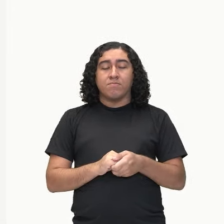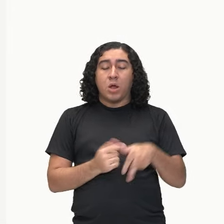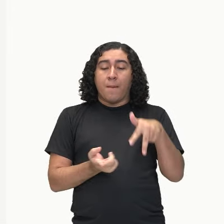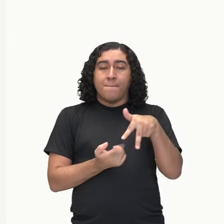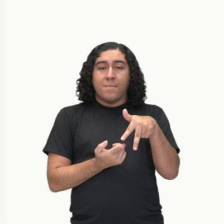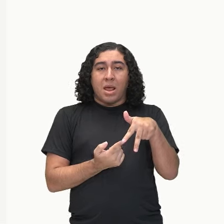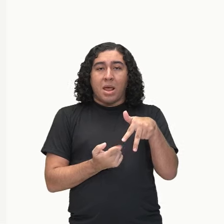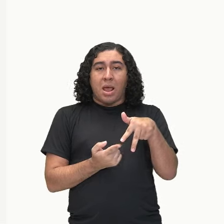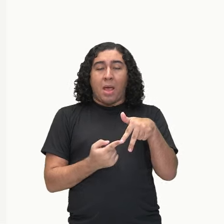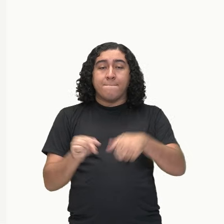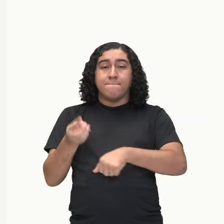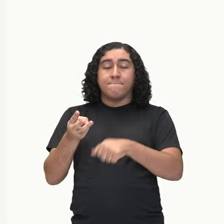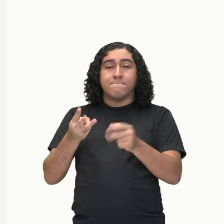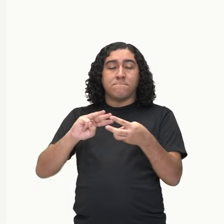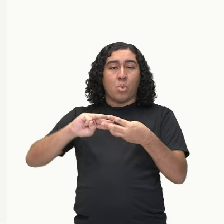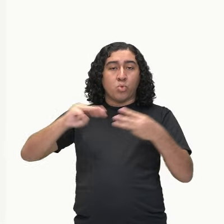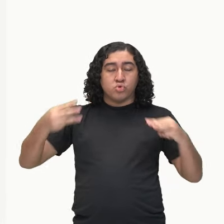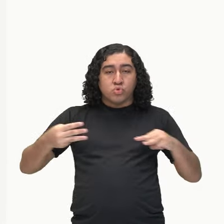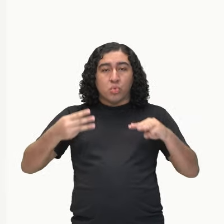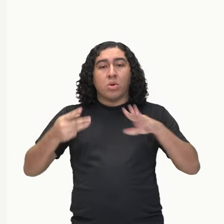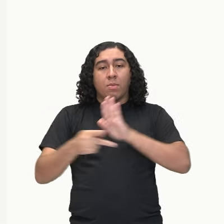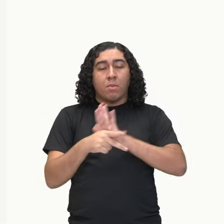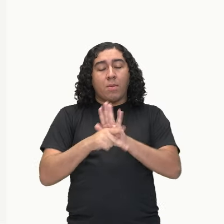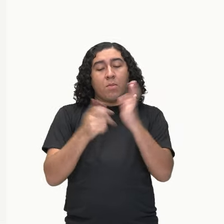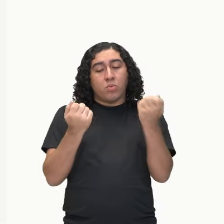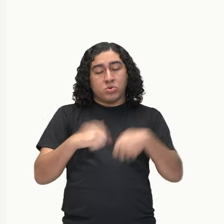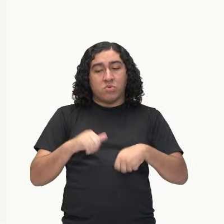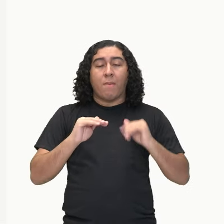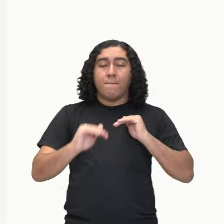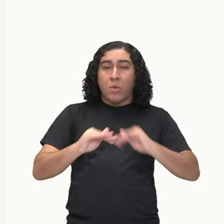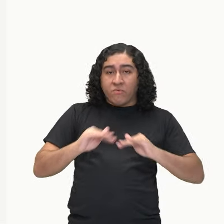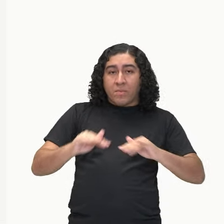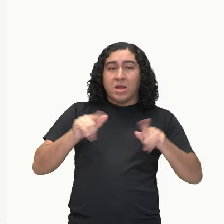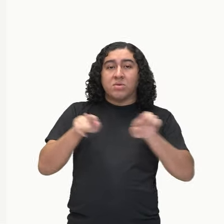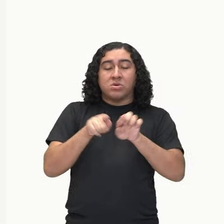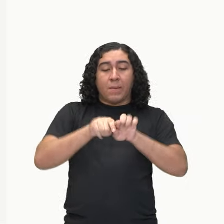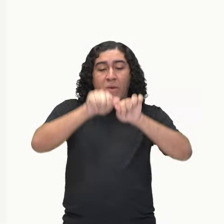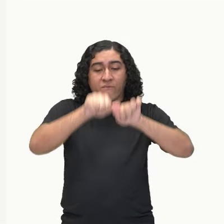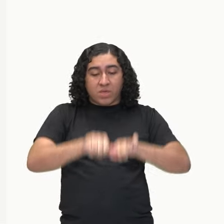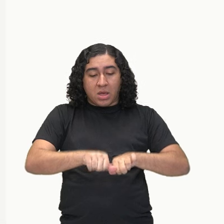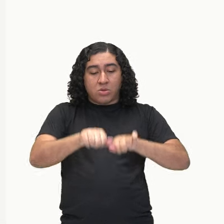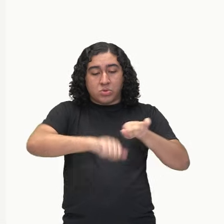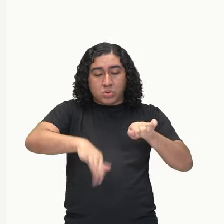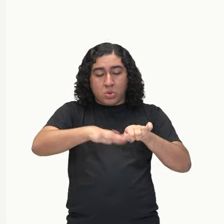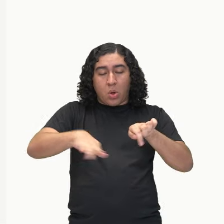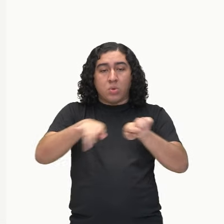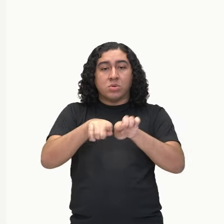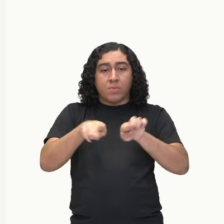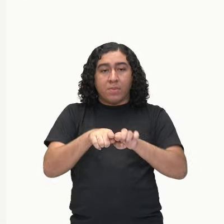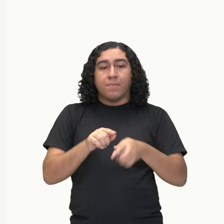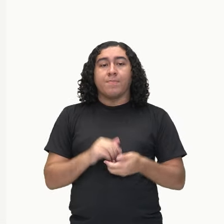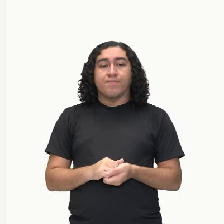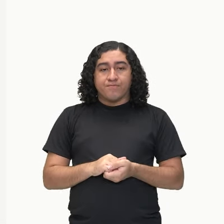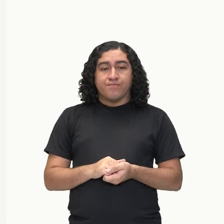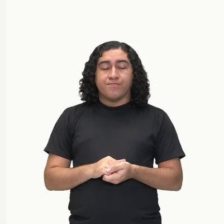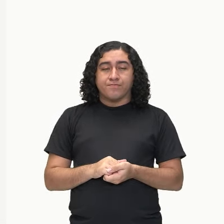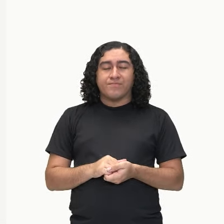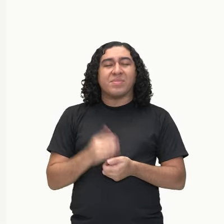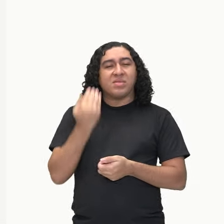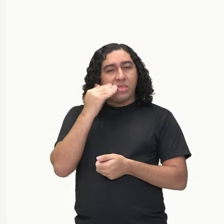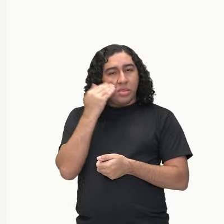é uma estrutura utilizada para locomoção, fixação ou escavação. Entendo que quando a gente fala